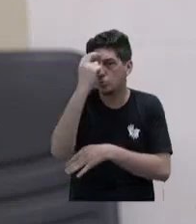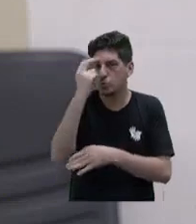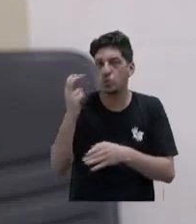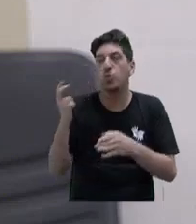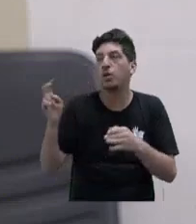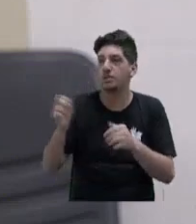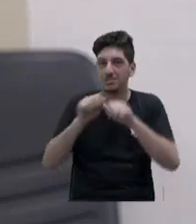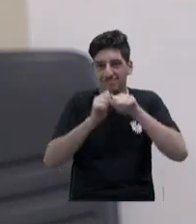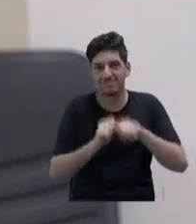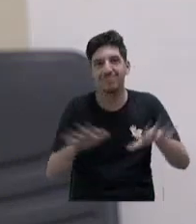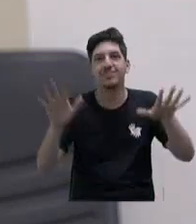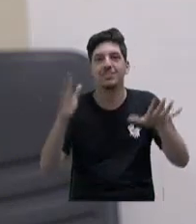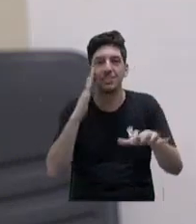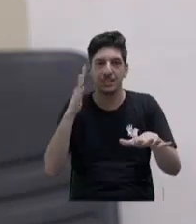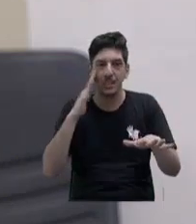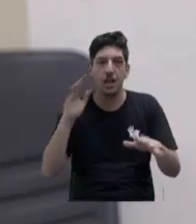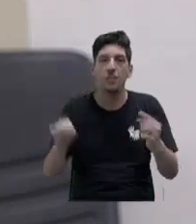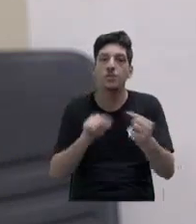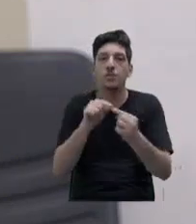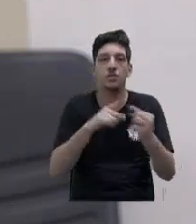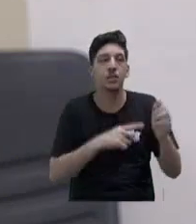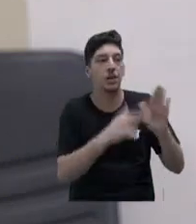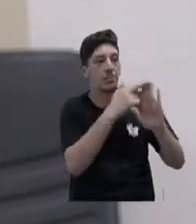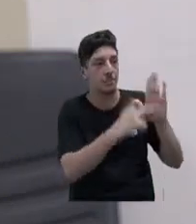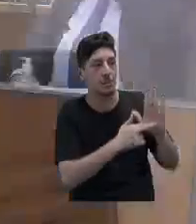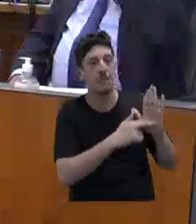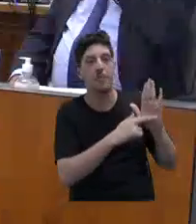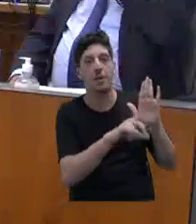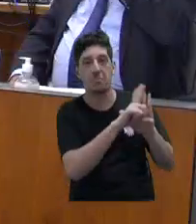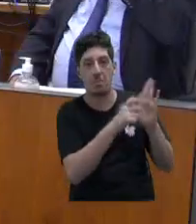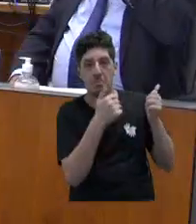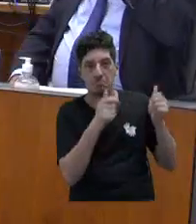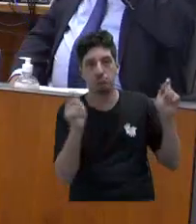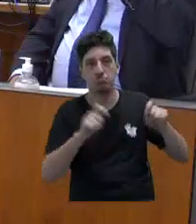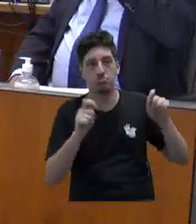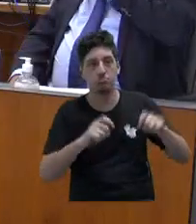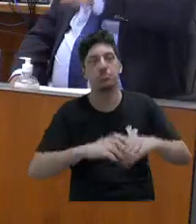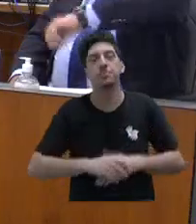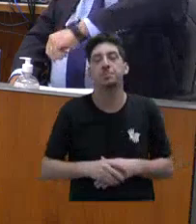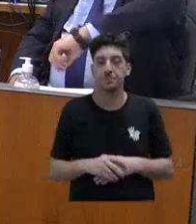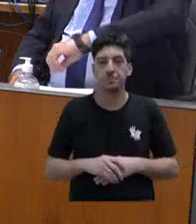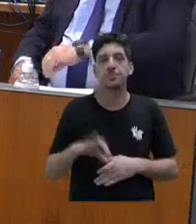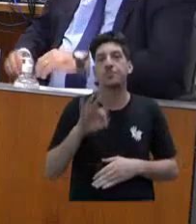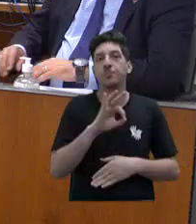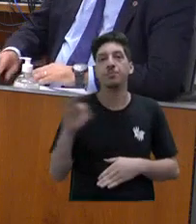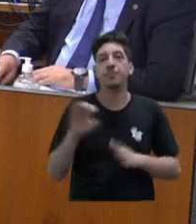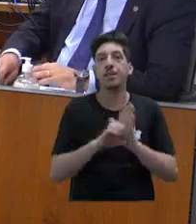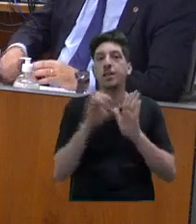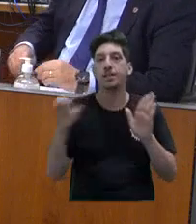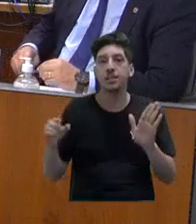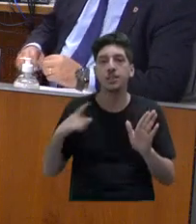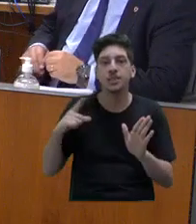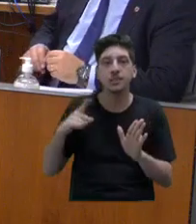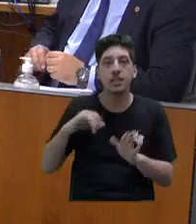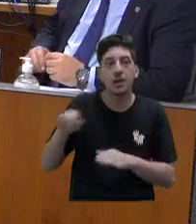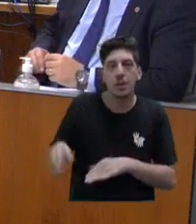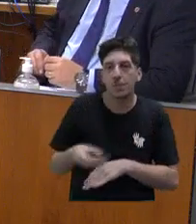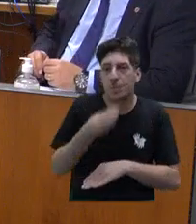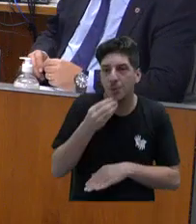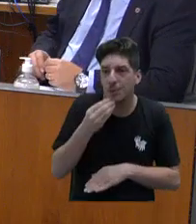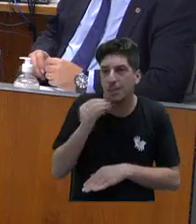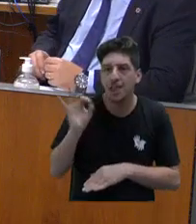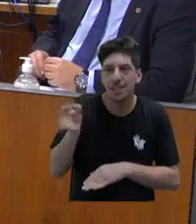descentralização, visto que estão instituídos e regulamentados. Muito bem. No edital só vai ter essa oportunidade,